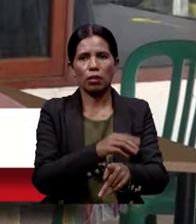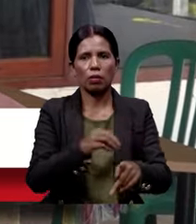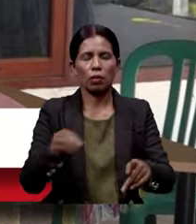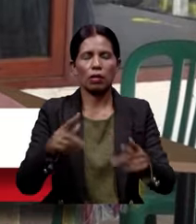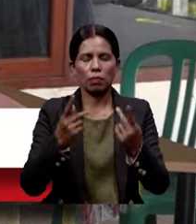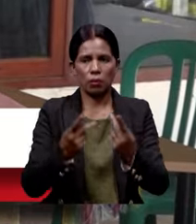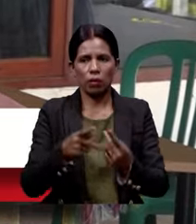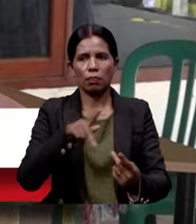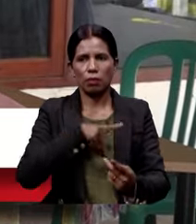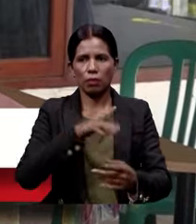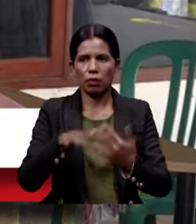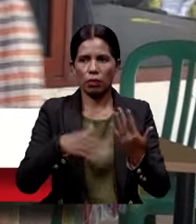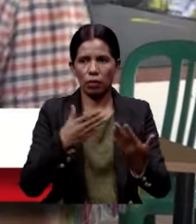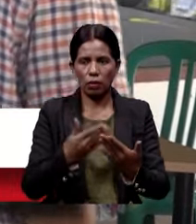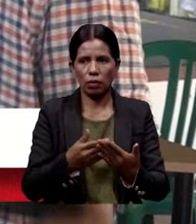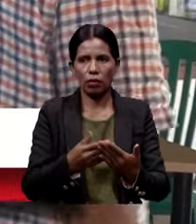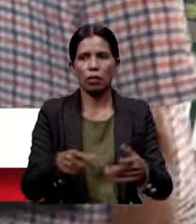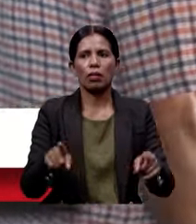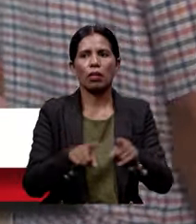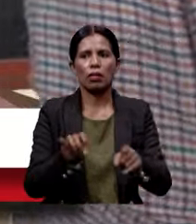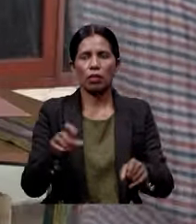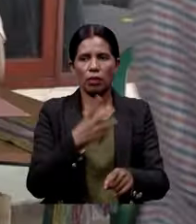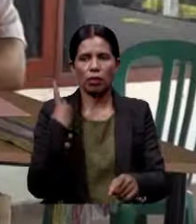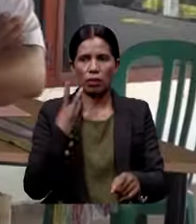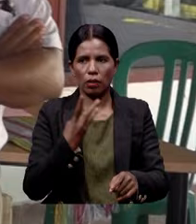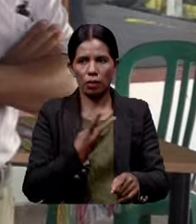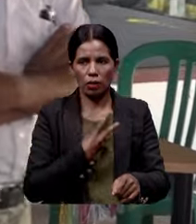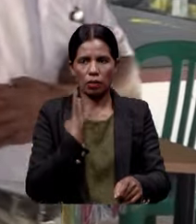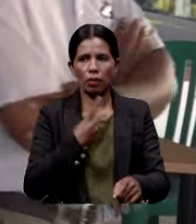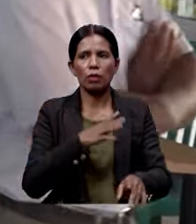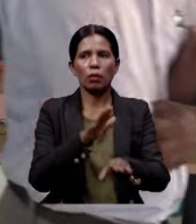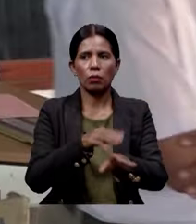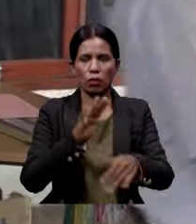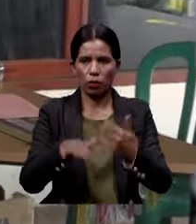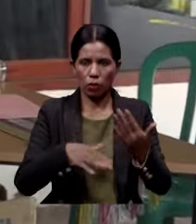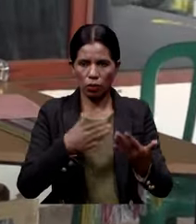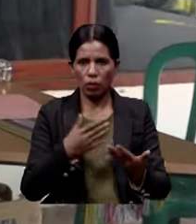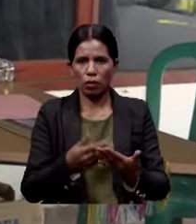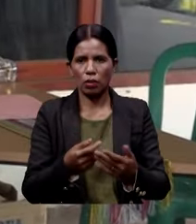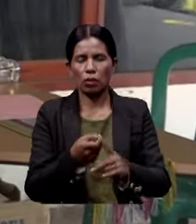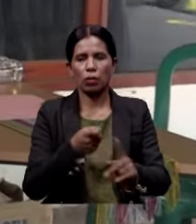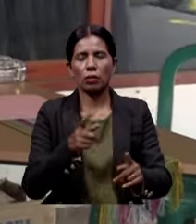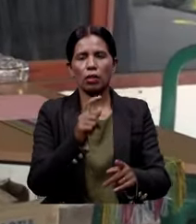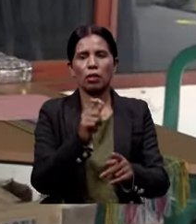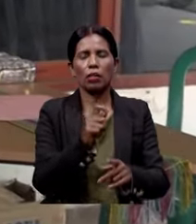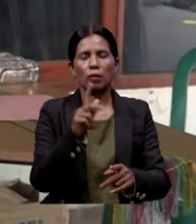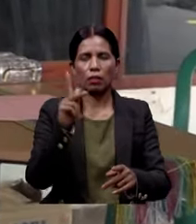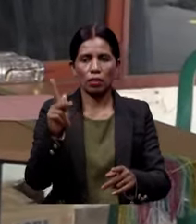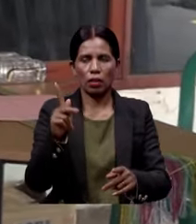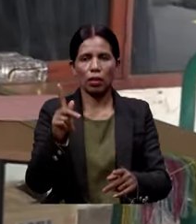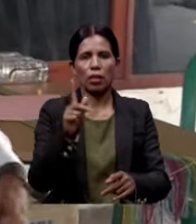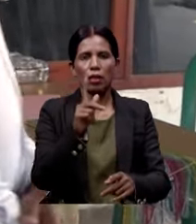privada Sira. Por exemplo, antes de operar o Sira, e a Neita Boloto, operar o Telcomcel, Timor